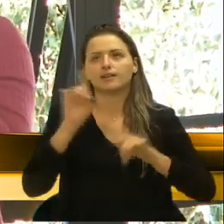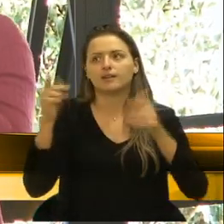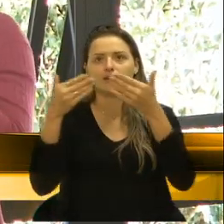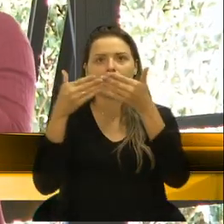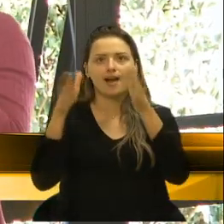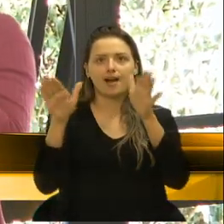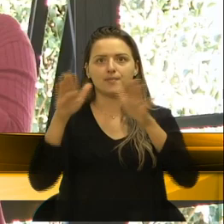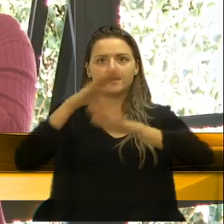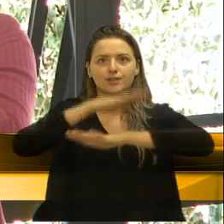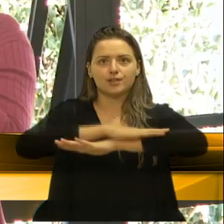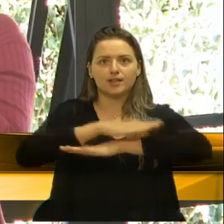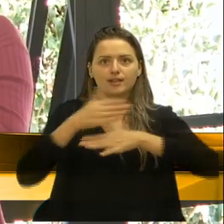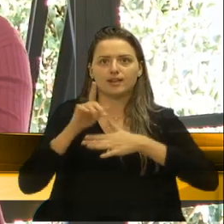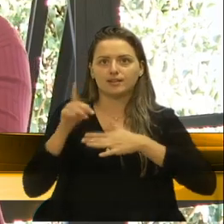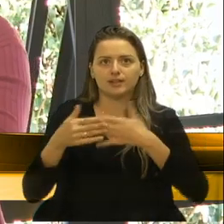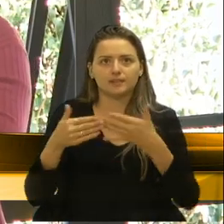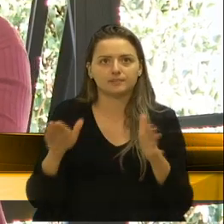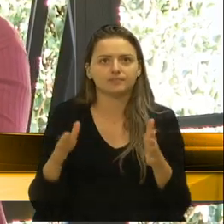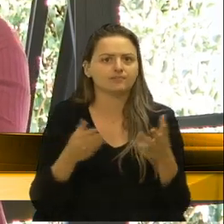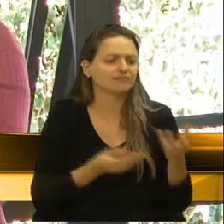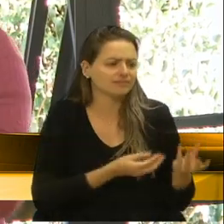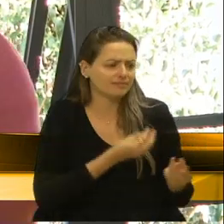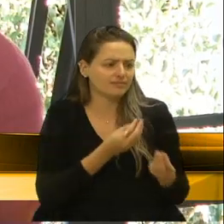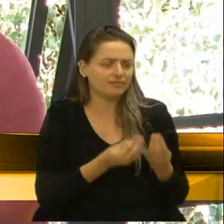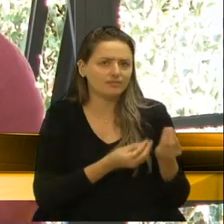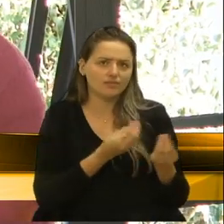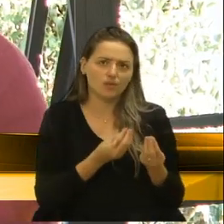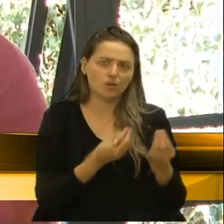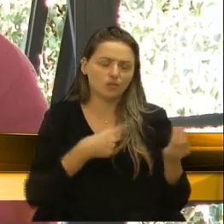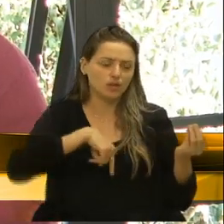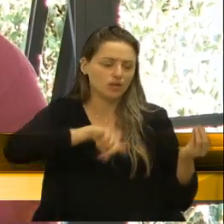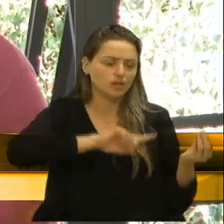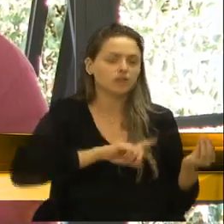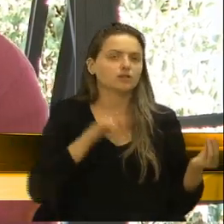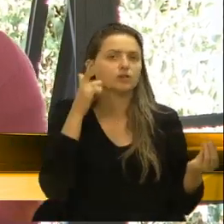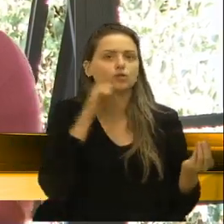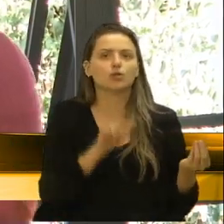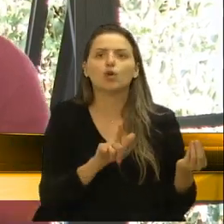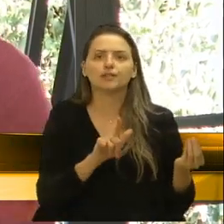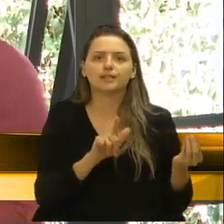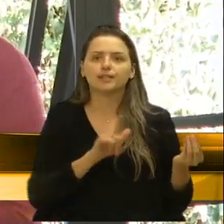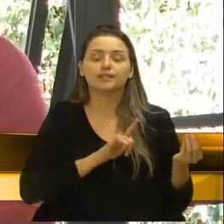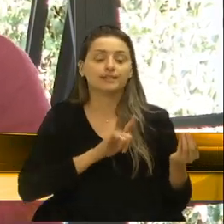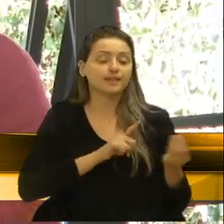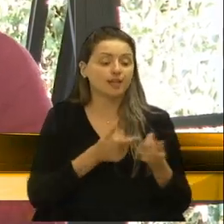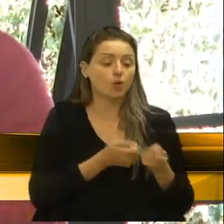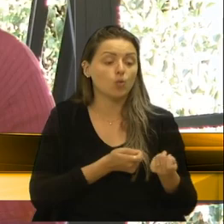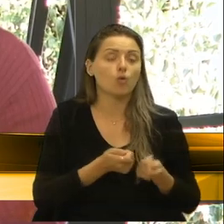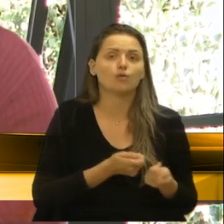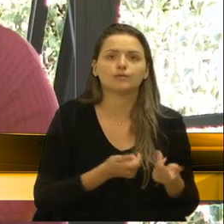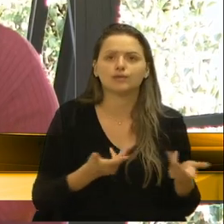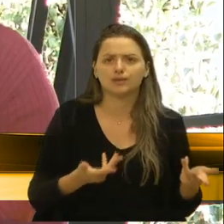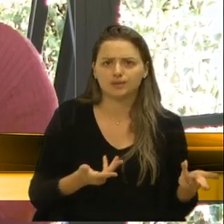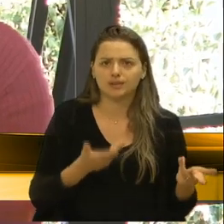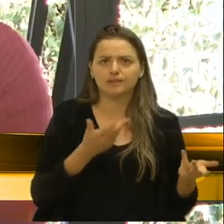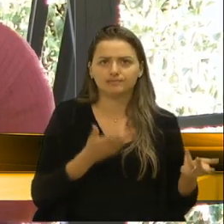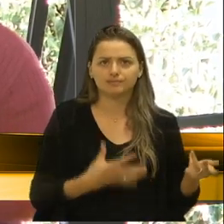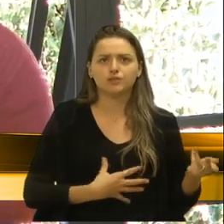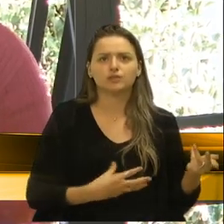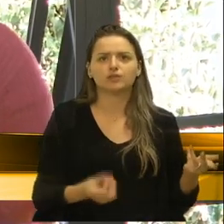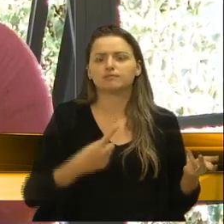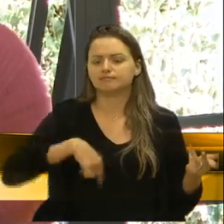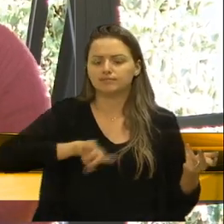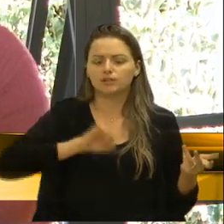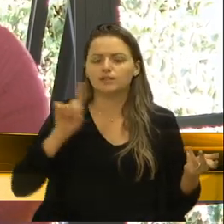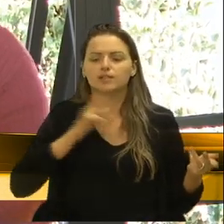aula. E como é que a gente vai conseguir ter o controle sobre isso? Aí a gente não está